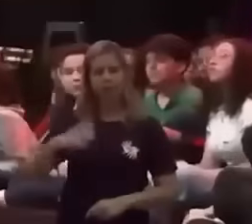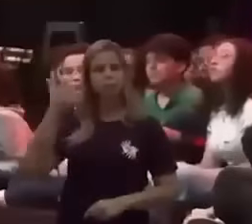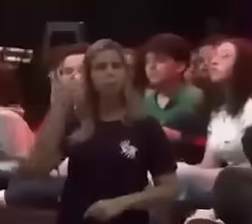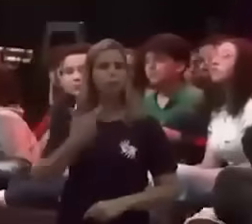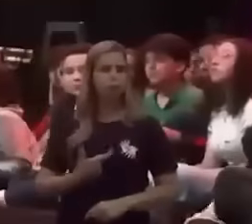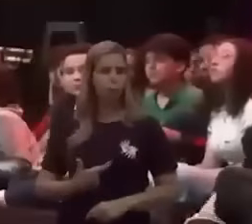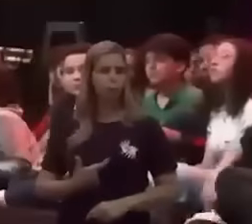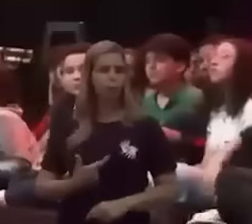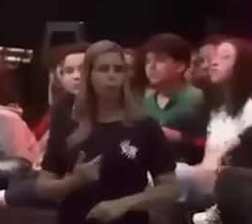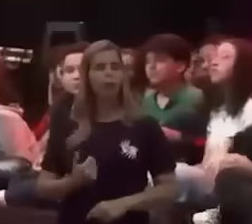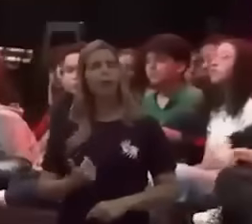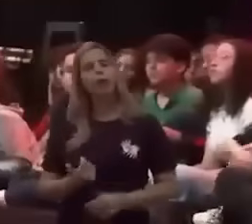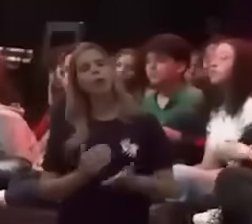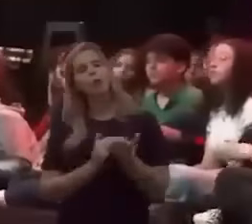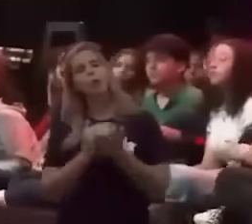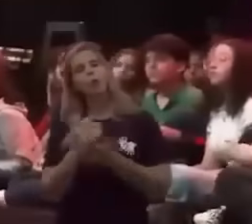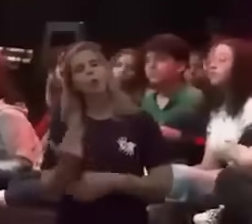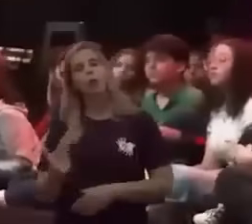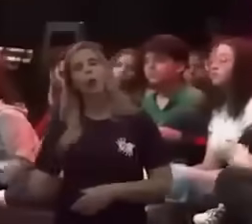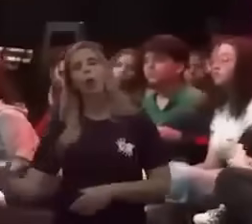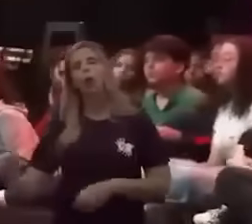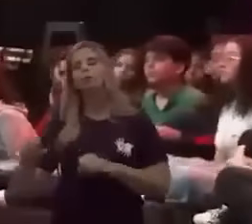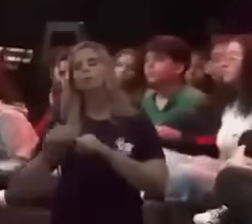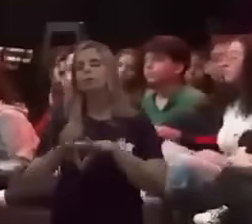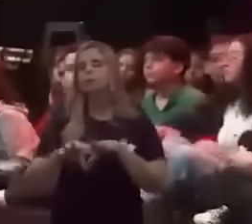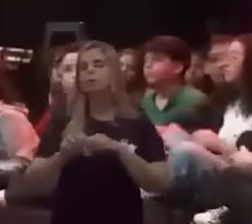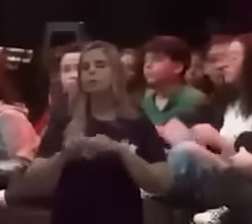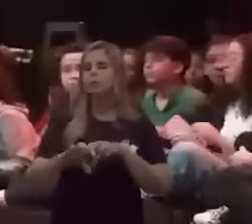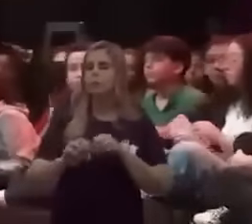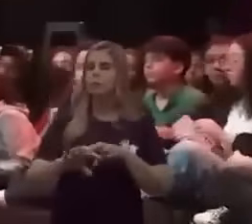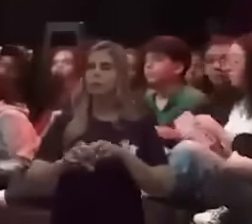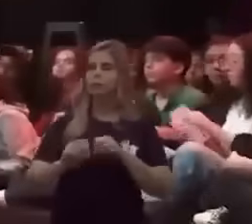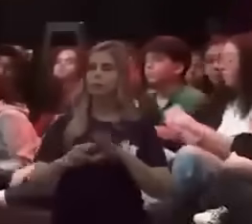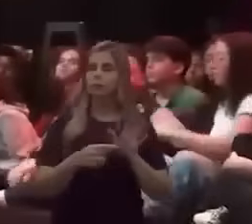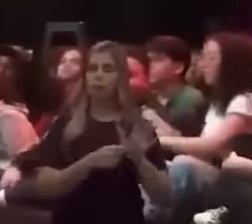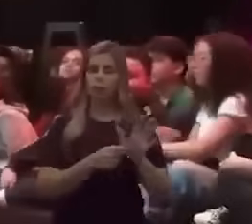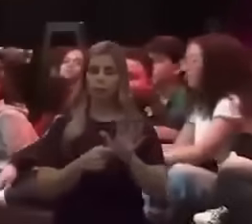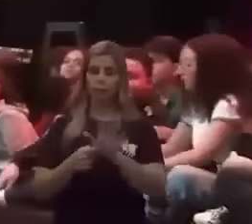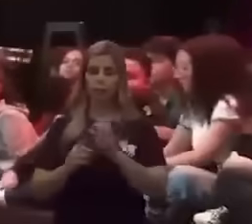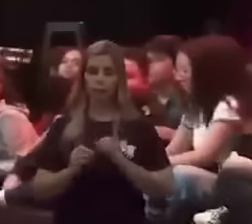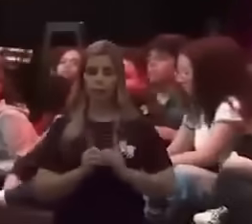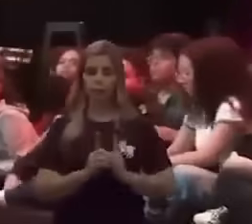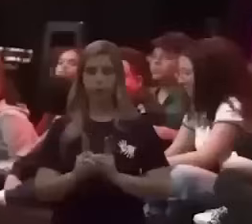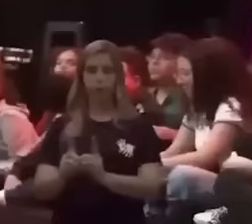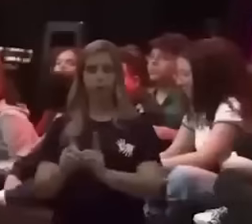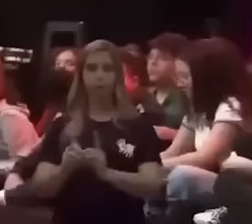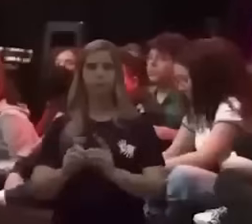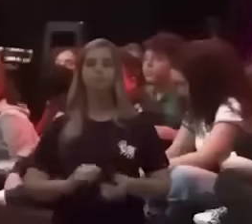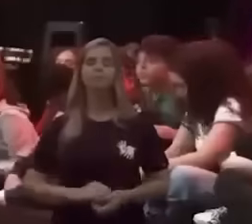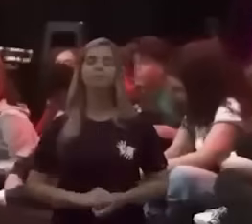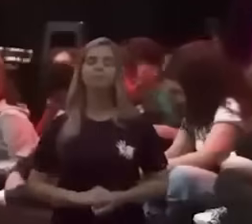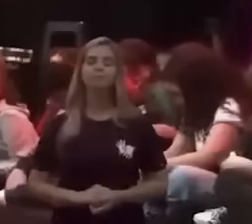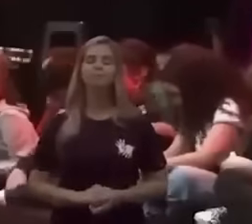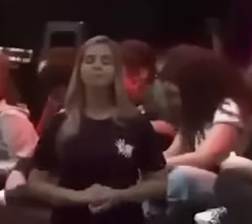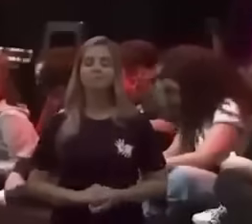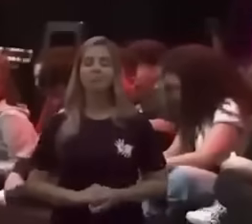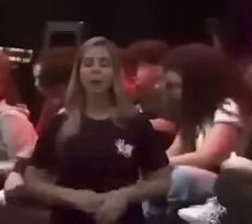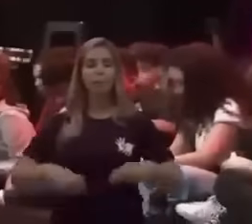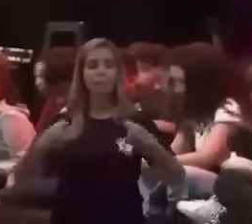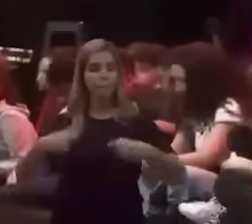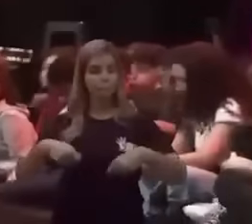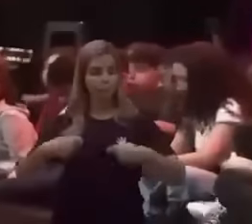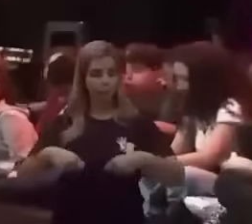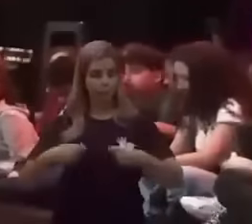seu ensino, que ele nunca tinha falado até então. Agora ele mostra para os discípulos que era necessário